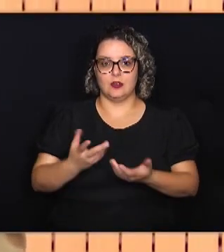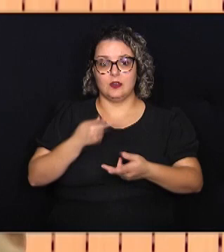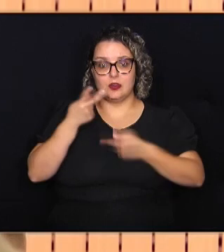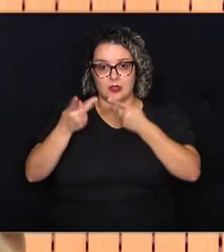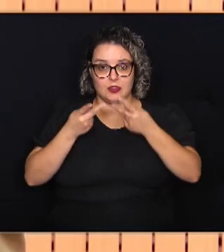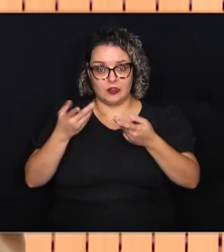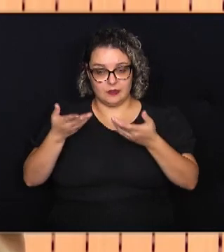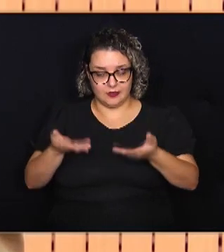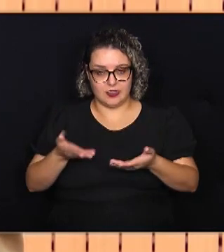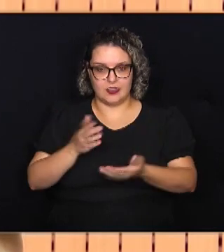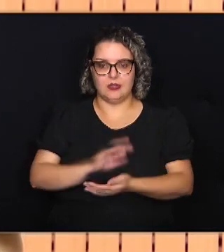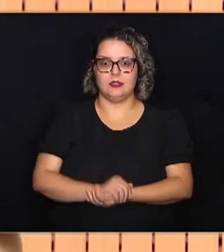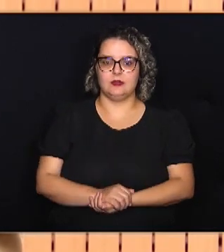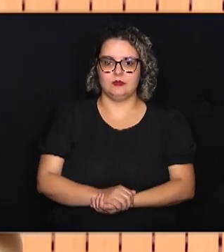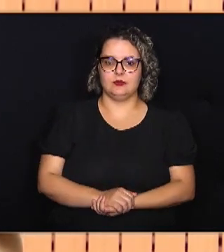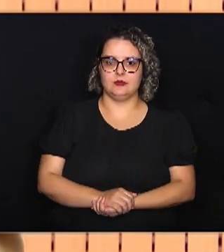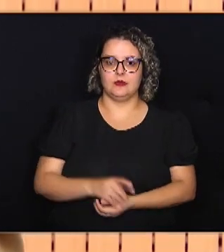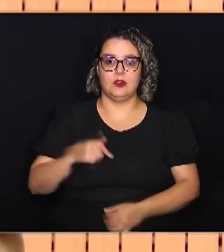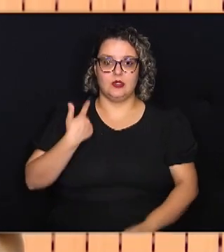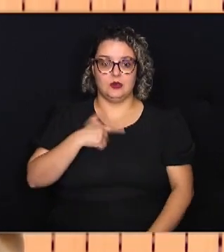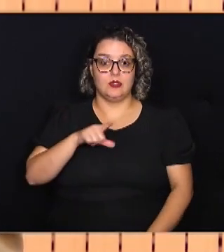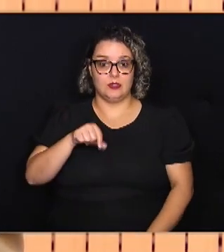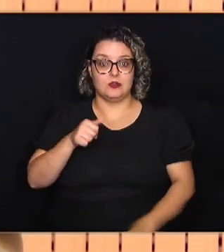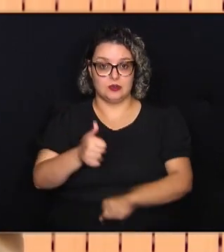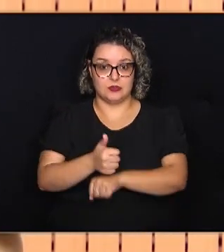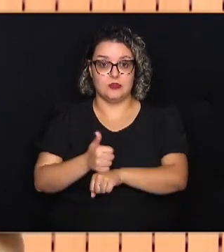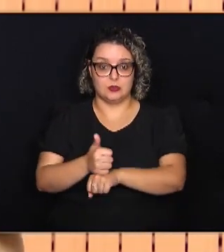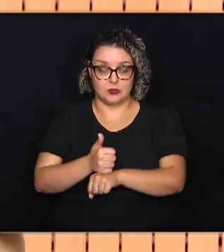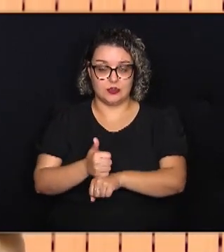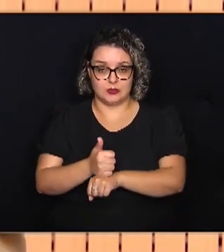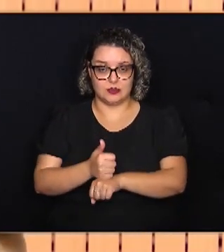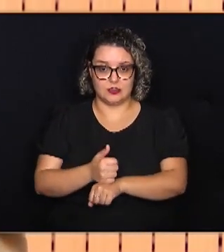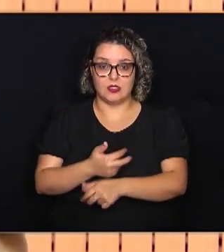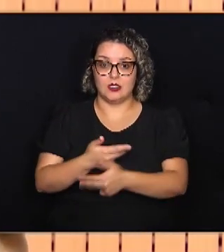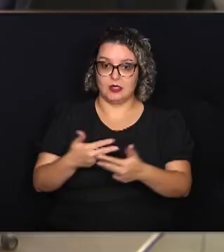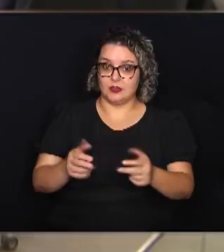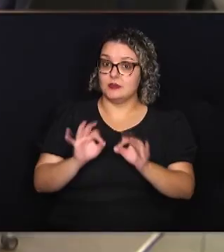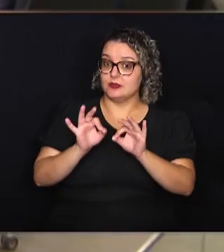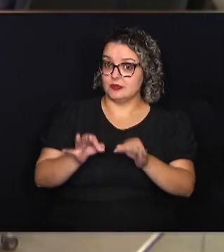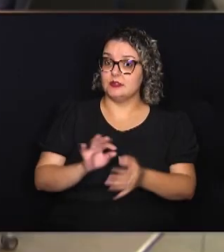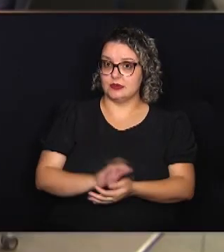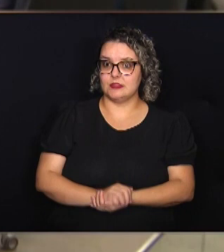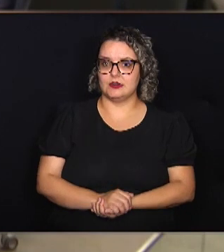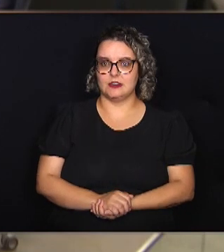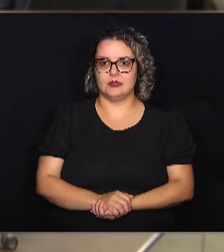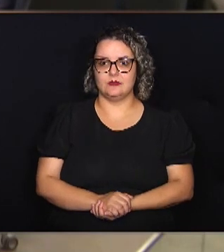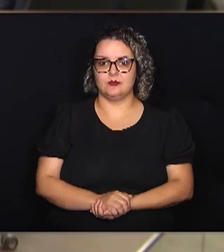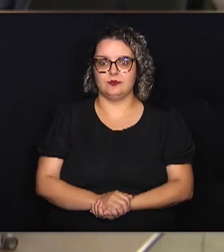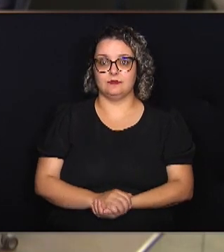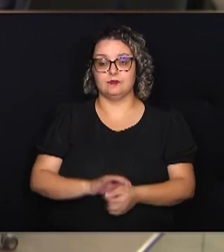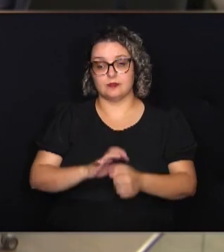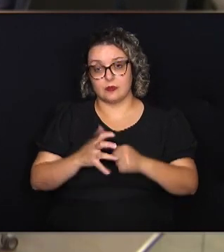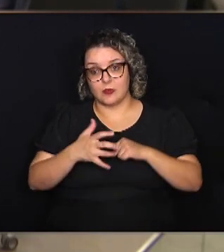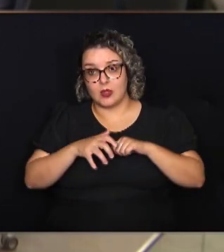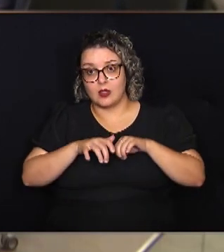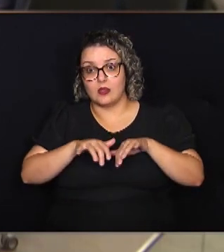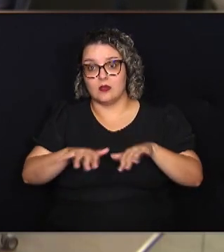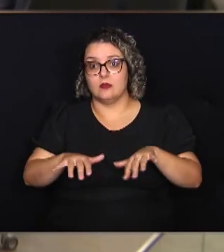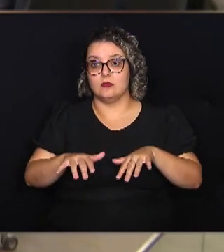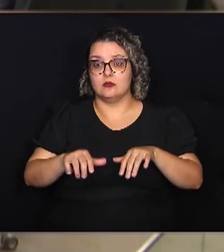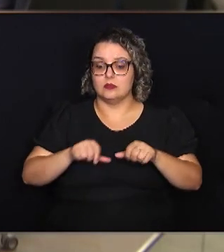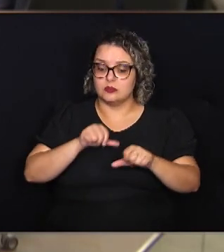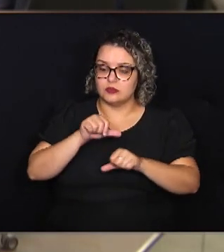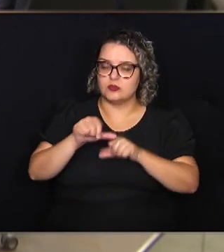que a gente escolhendo a profissão certa, as coisas dão certo. A Covid me